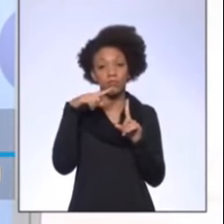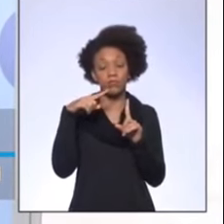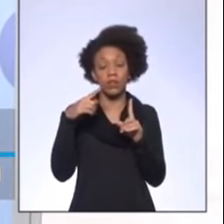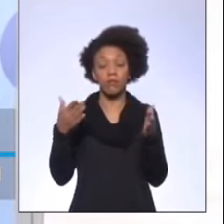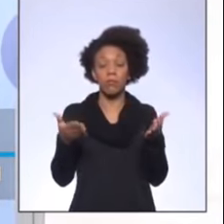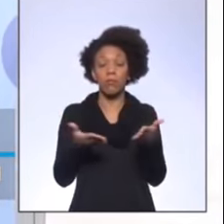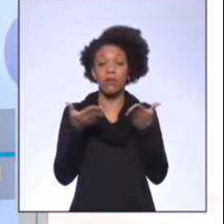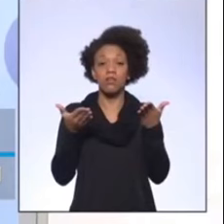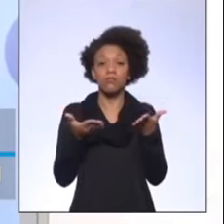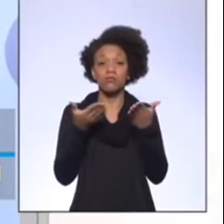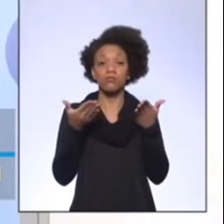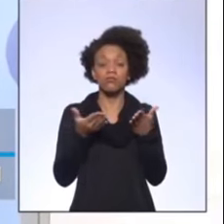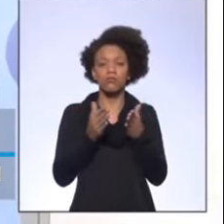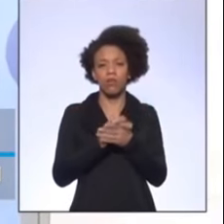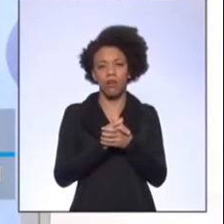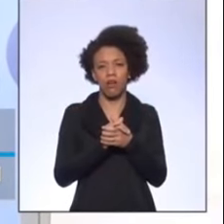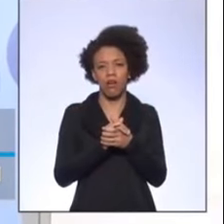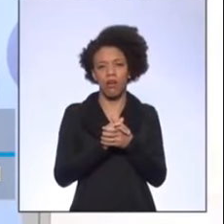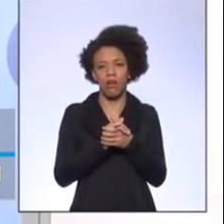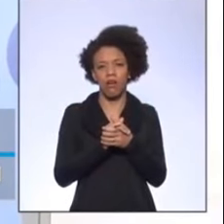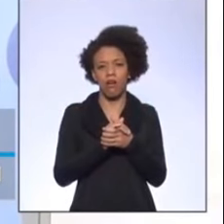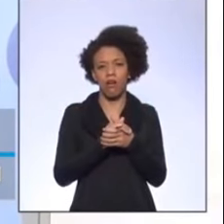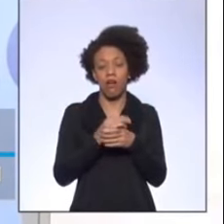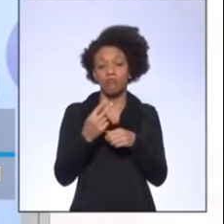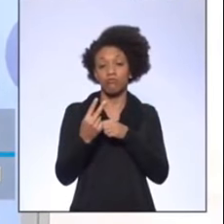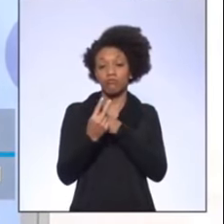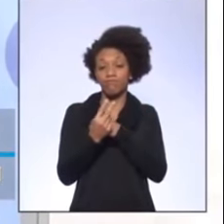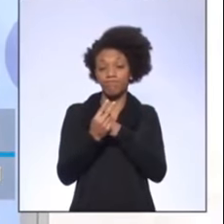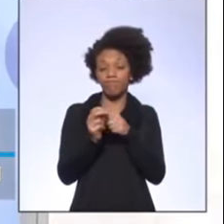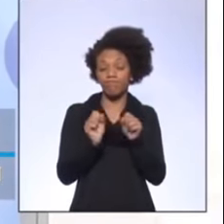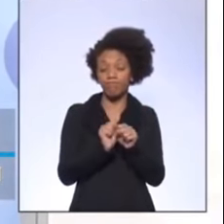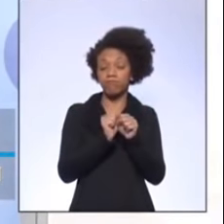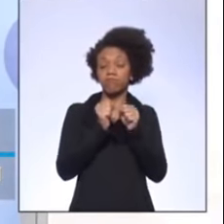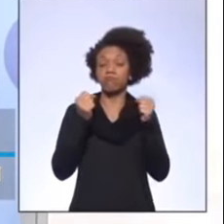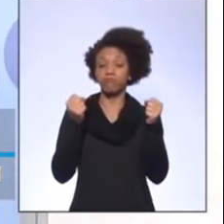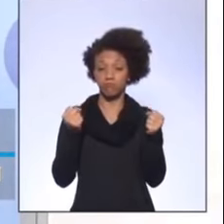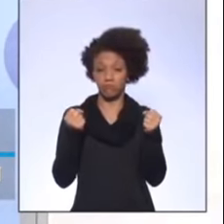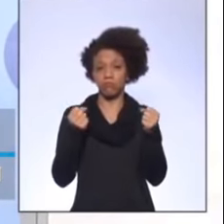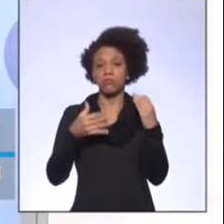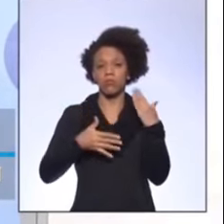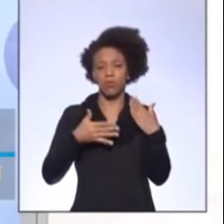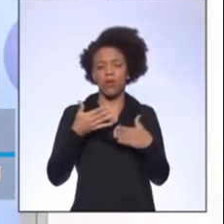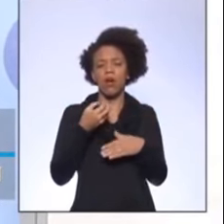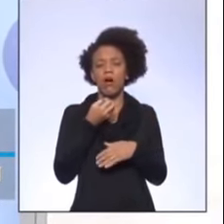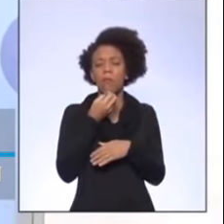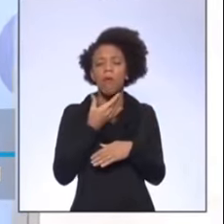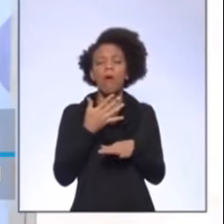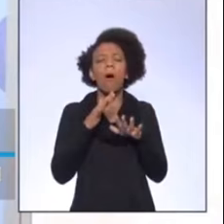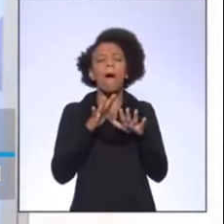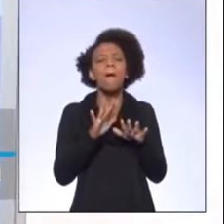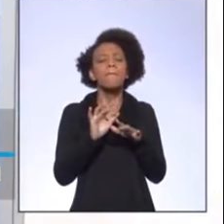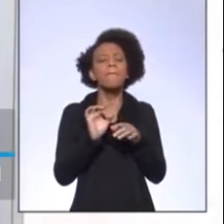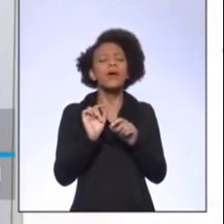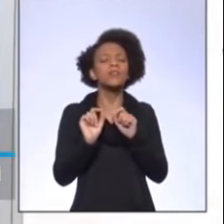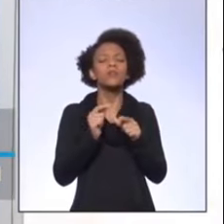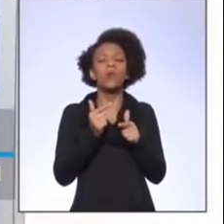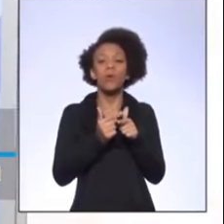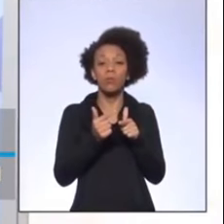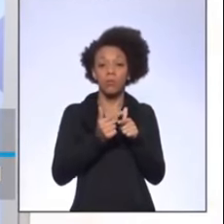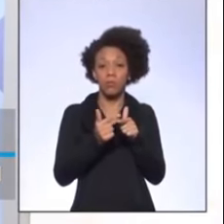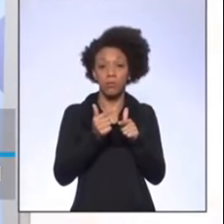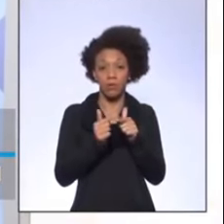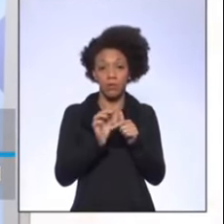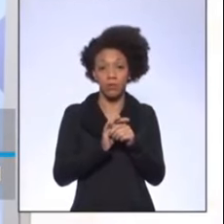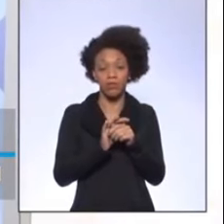estimular a produção de defesa no corpo. Isso é muito bom, tá, gente? Mas qual é o grande problema? O problema é que às vezes a